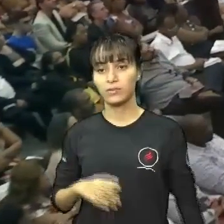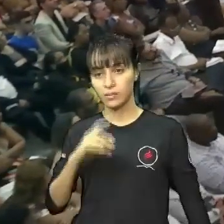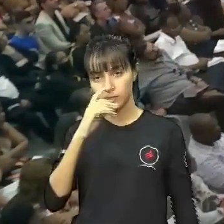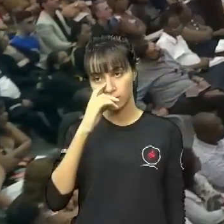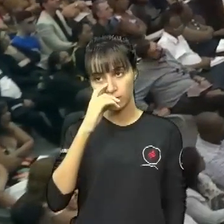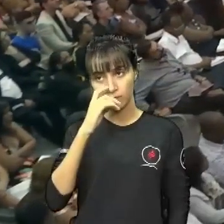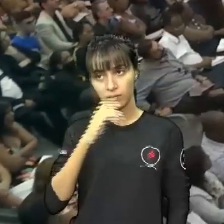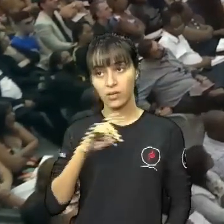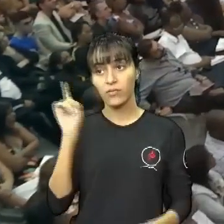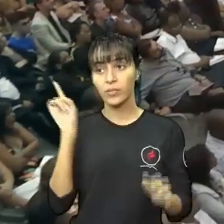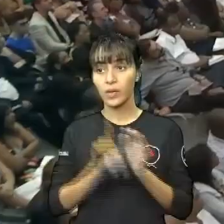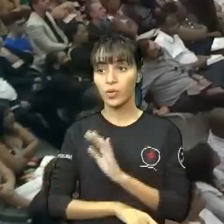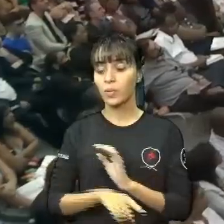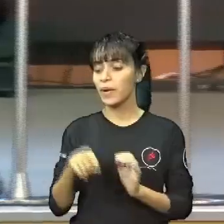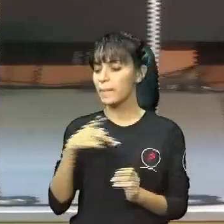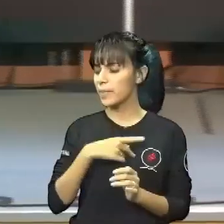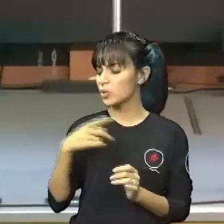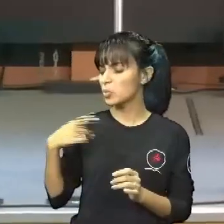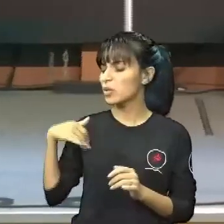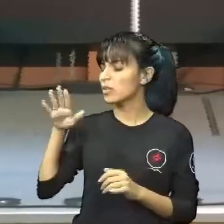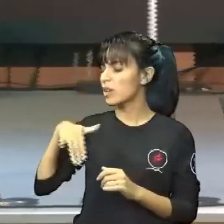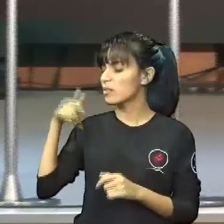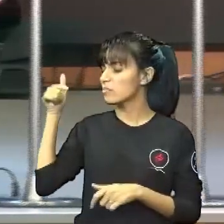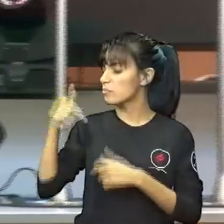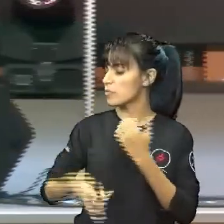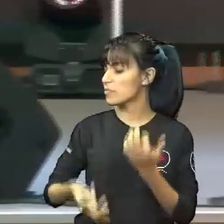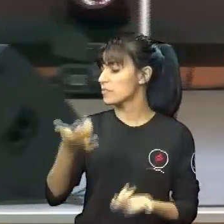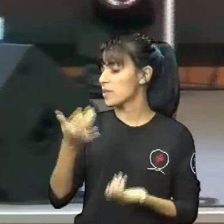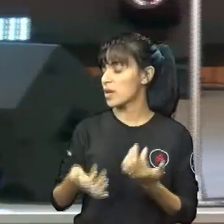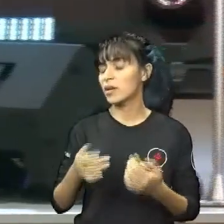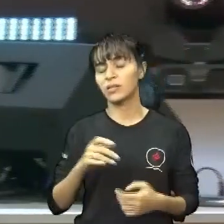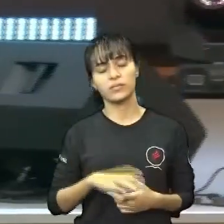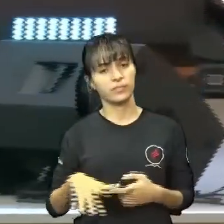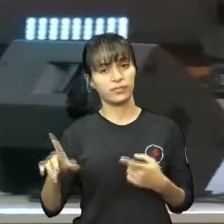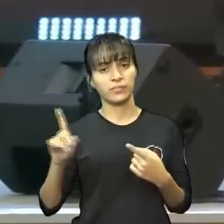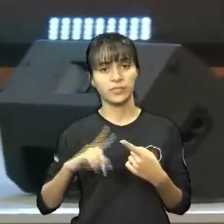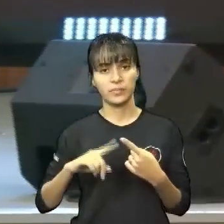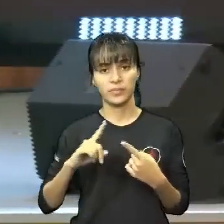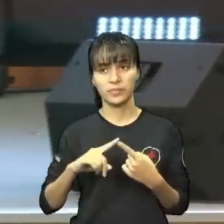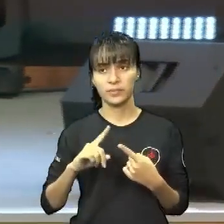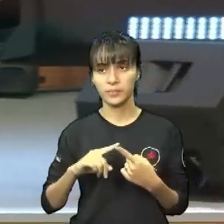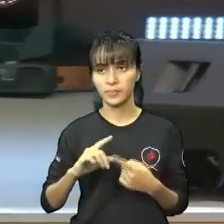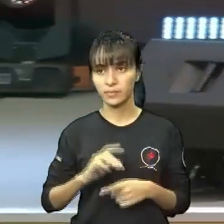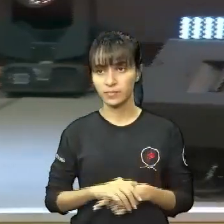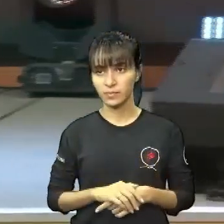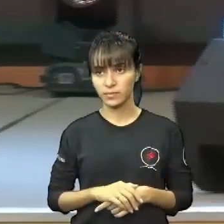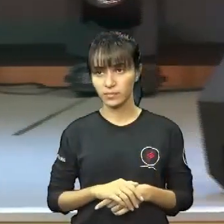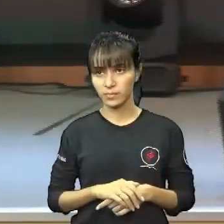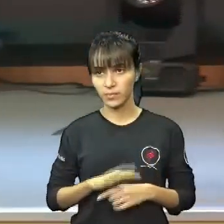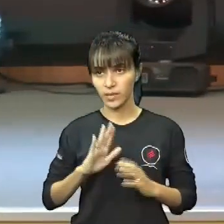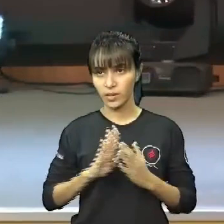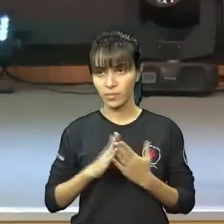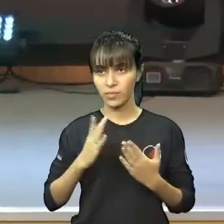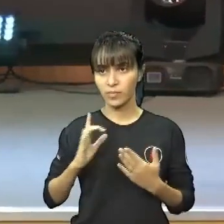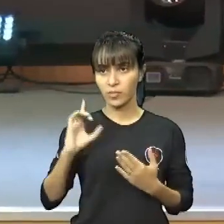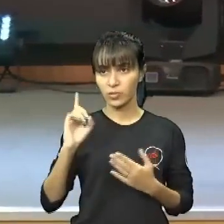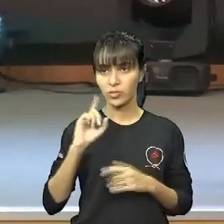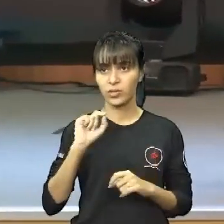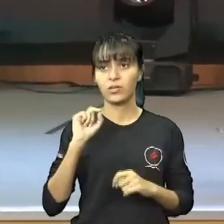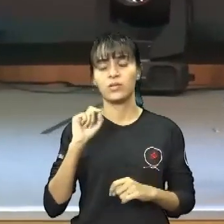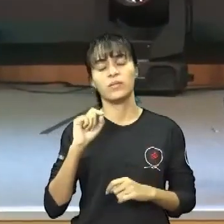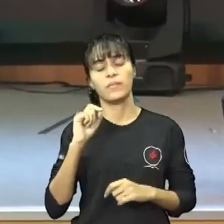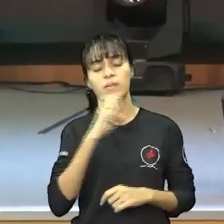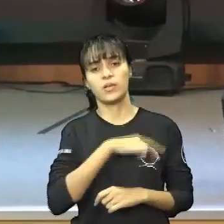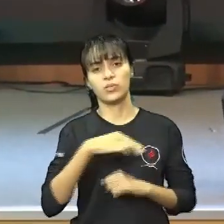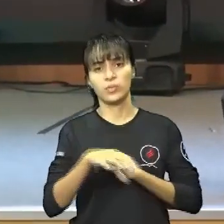E aí você pergunta pastor quem é que vai para o inferno primeiro lugar a Bíblia diz em Mateus